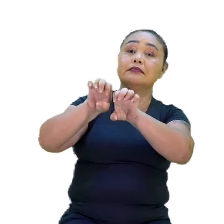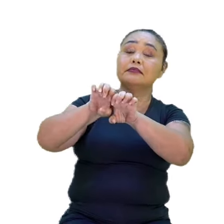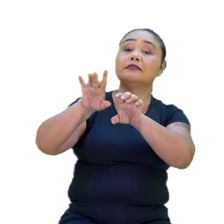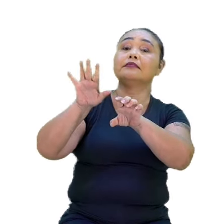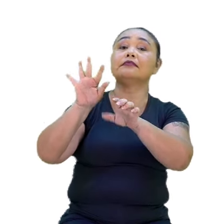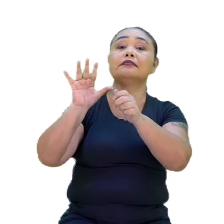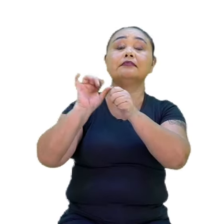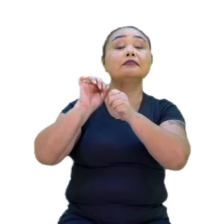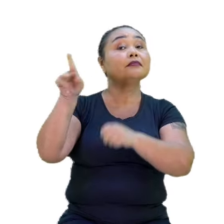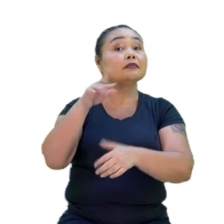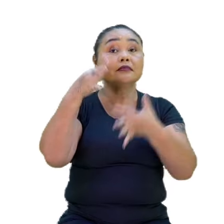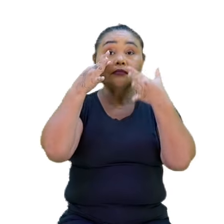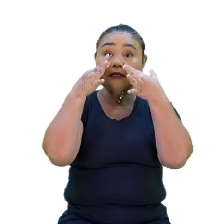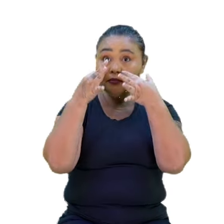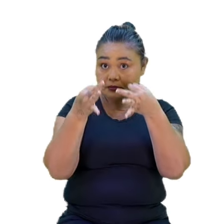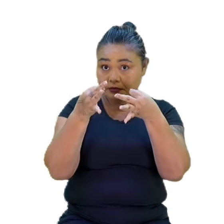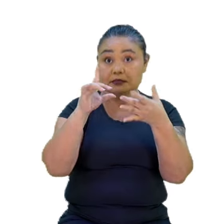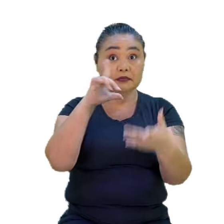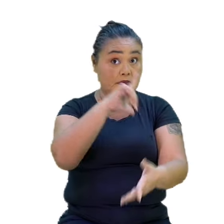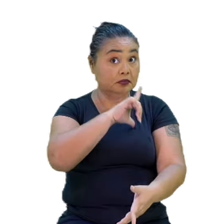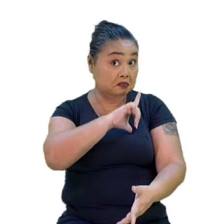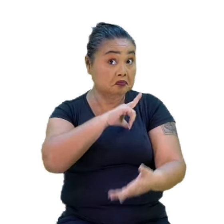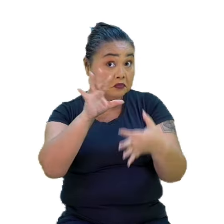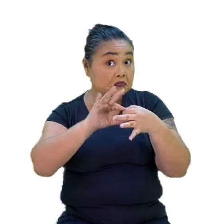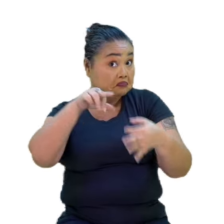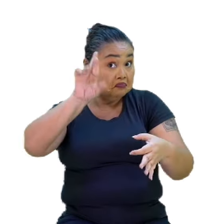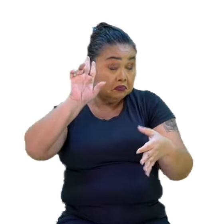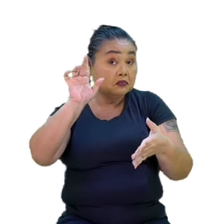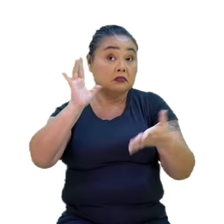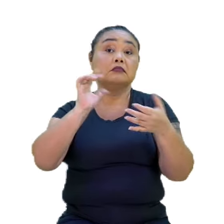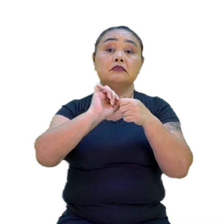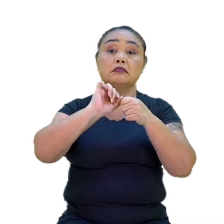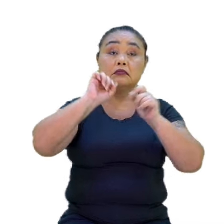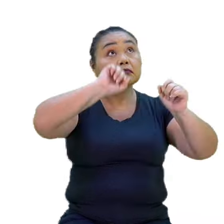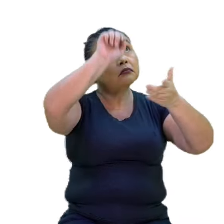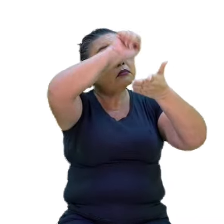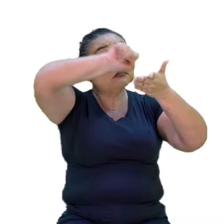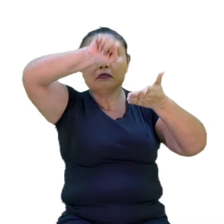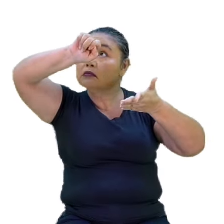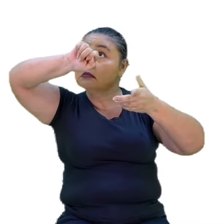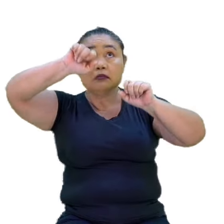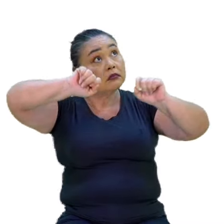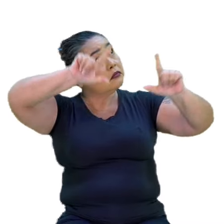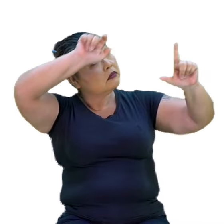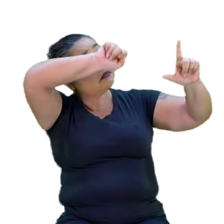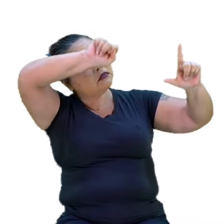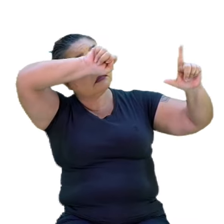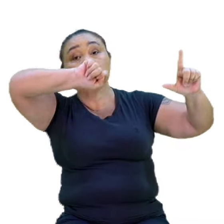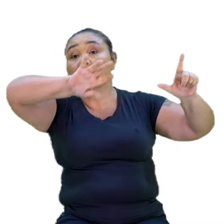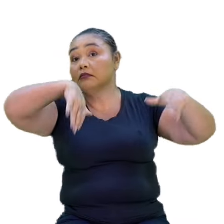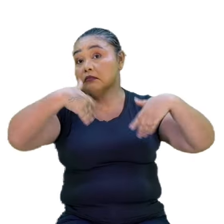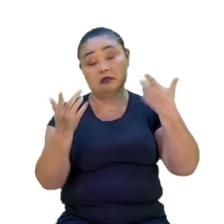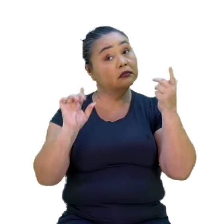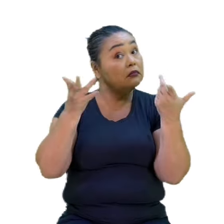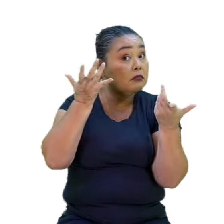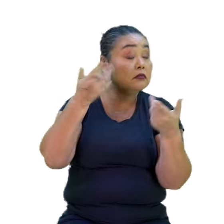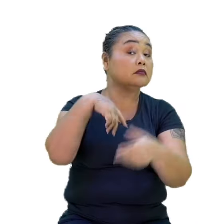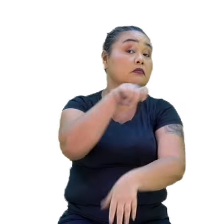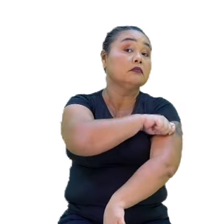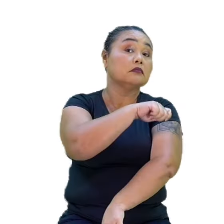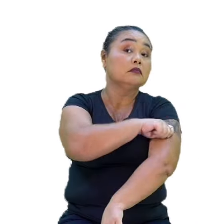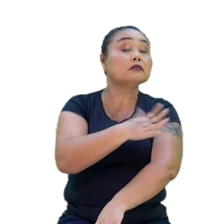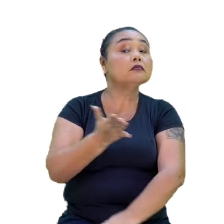professores presenciais T autonomia e liberdade aí de colocar na na lousa no quadro porque isso é o de menos a gente quer que os alunos